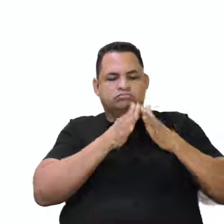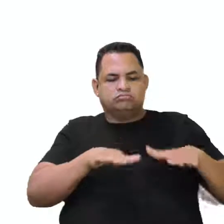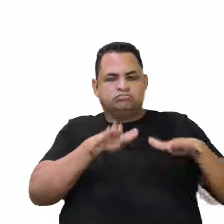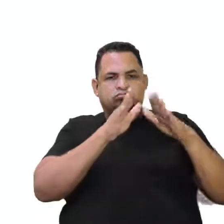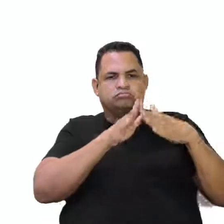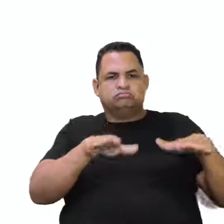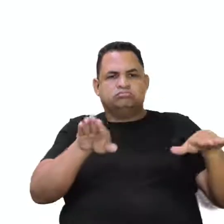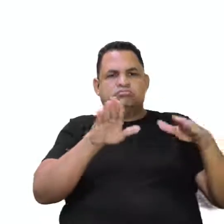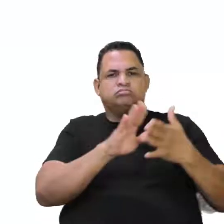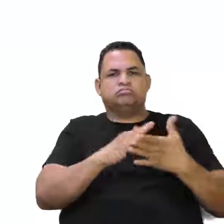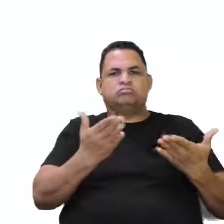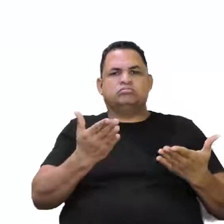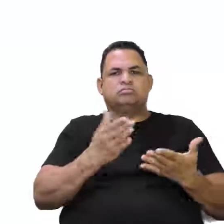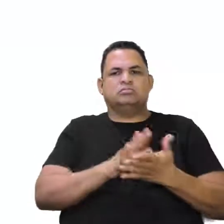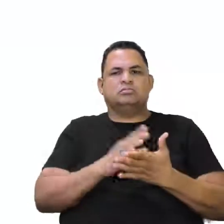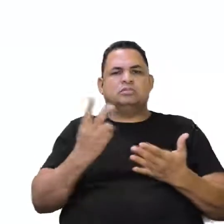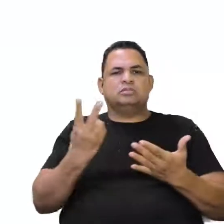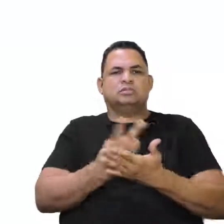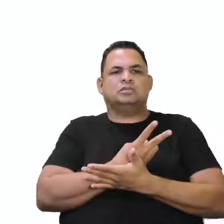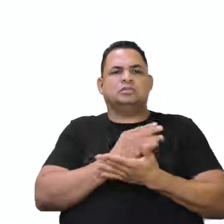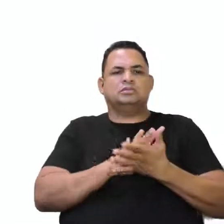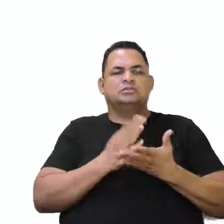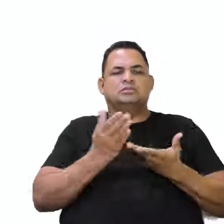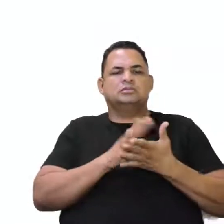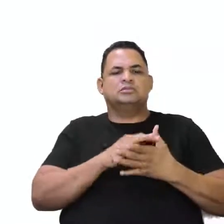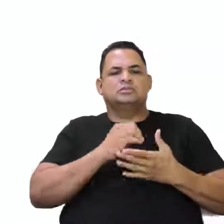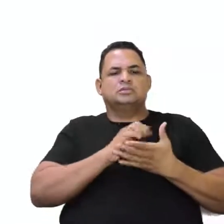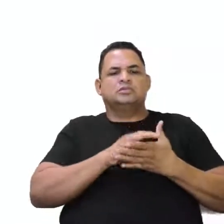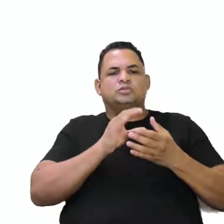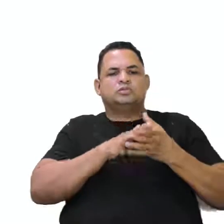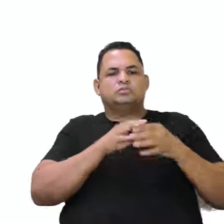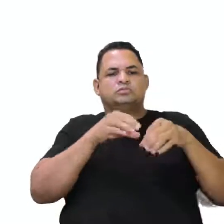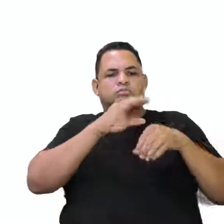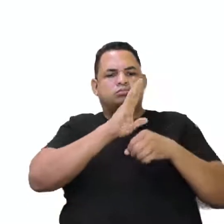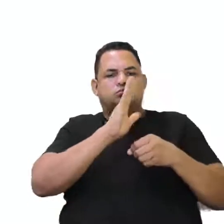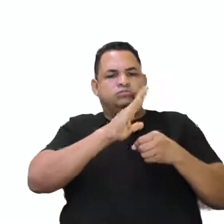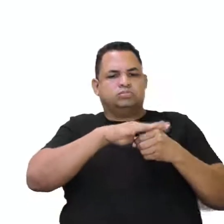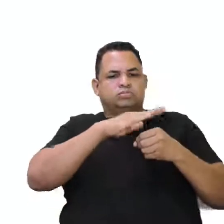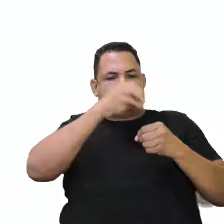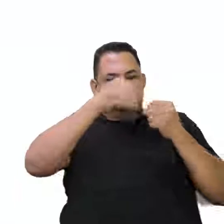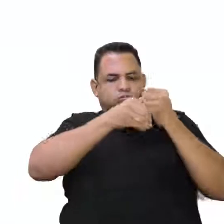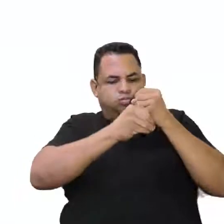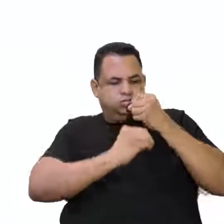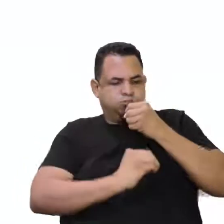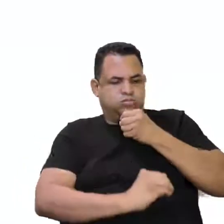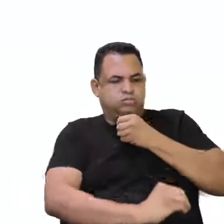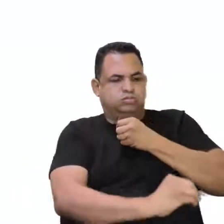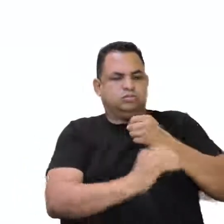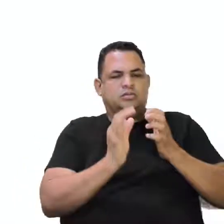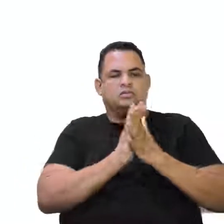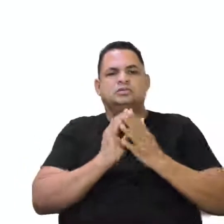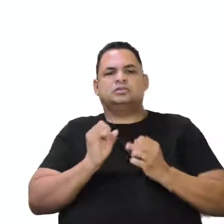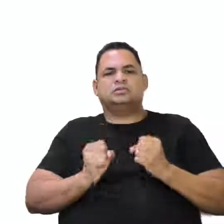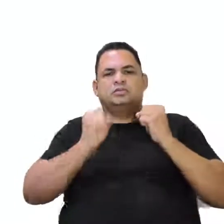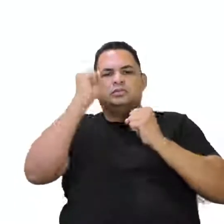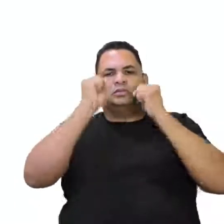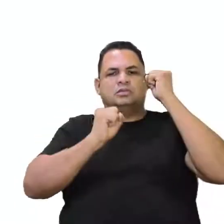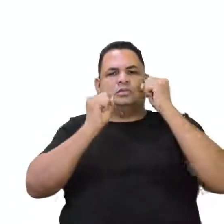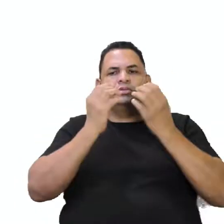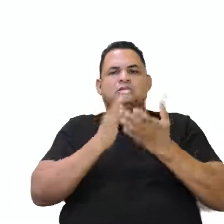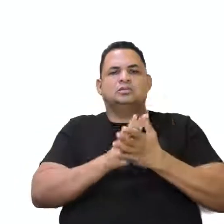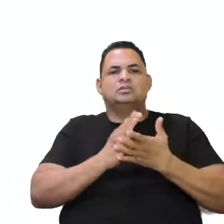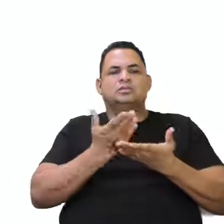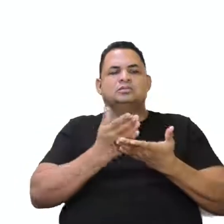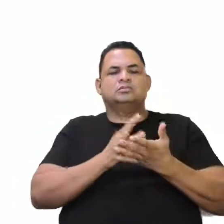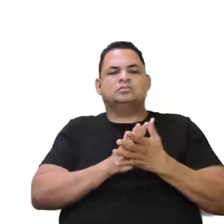parte dessa poluição acontece aquela descarga de esgotos domésticos e industriais por